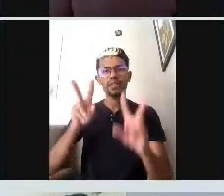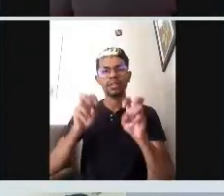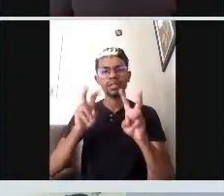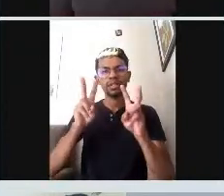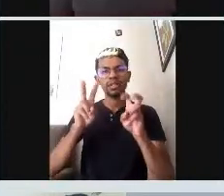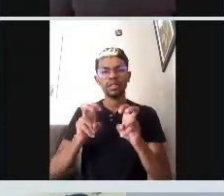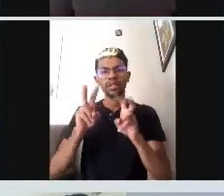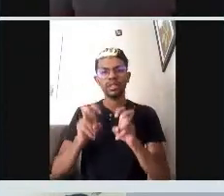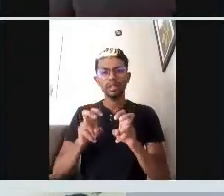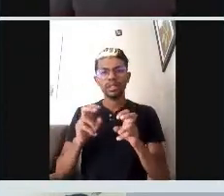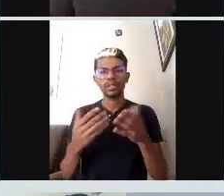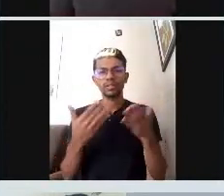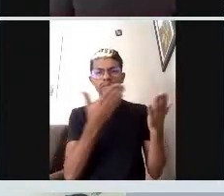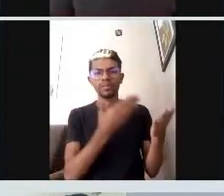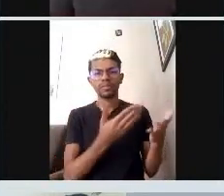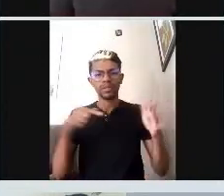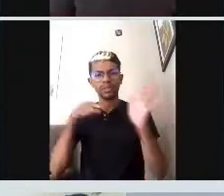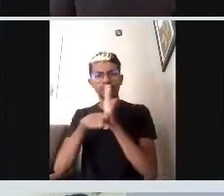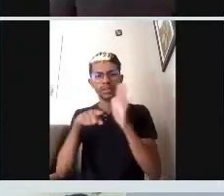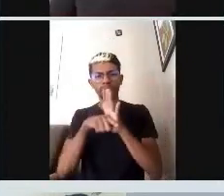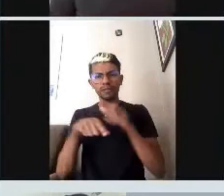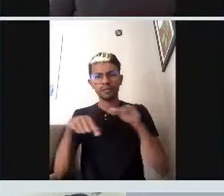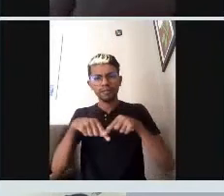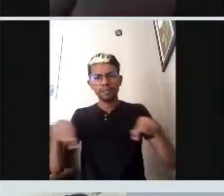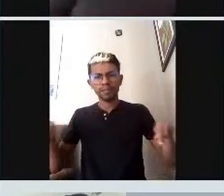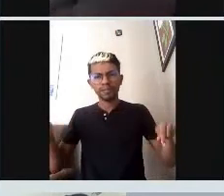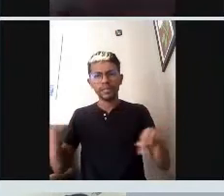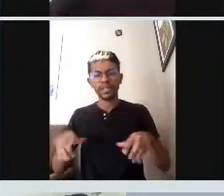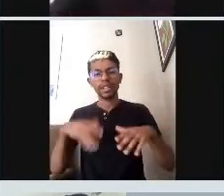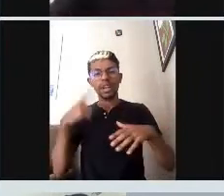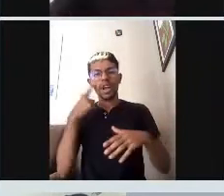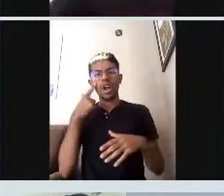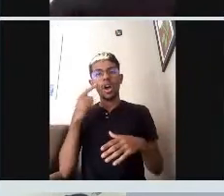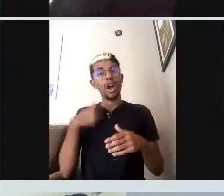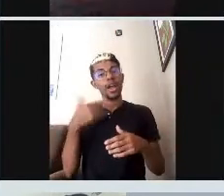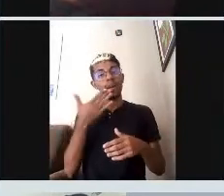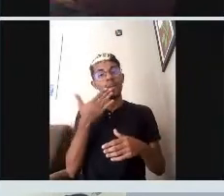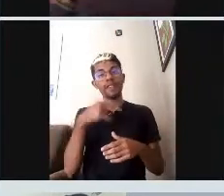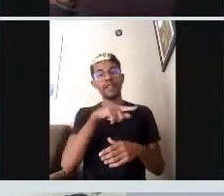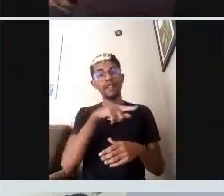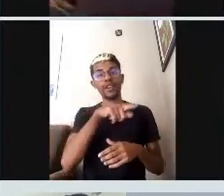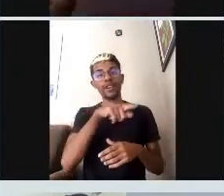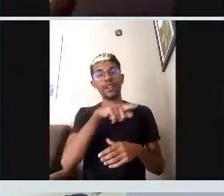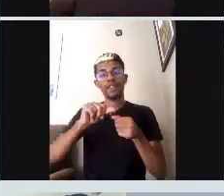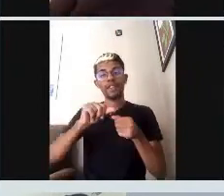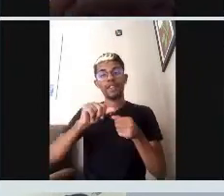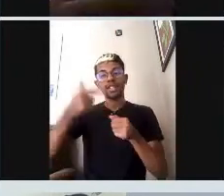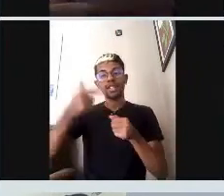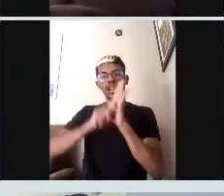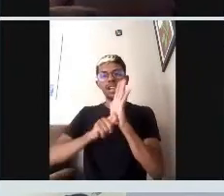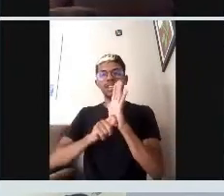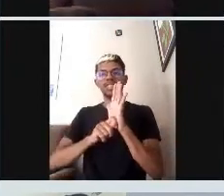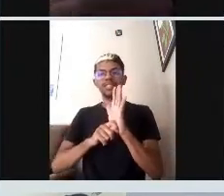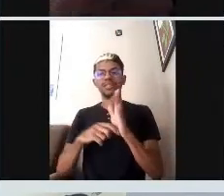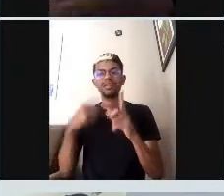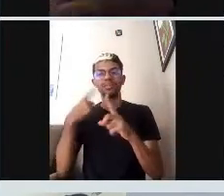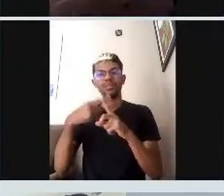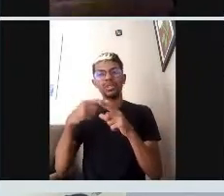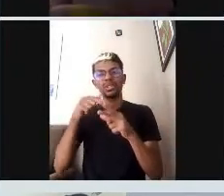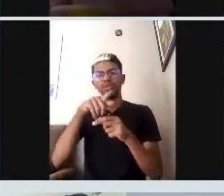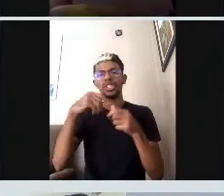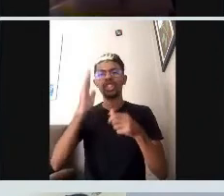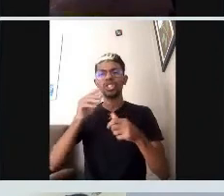que a gente fizesse realmente essa aula como é que se fala, que a gente começasse esse processo de